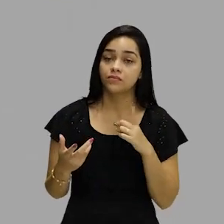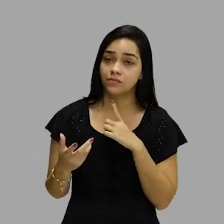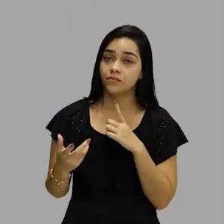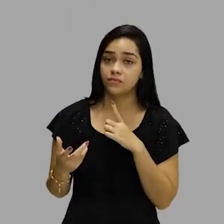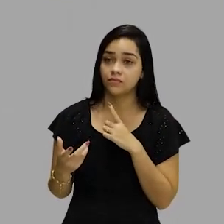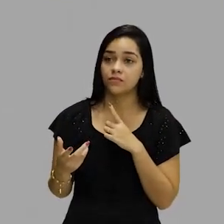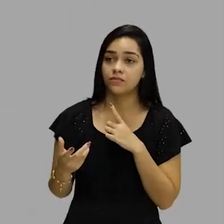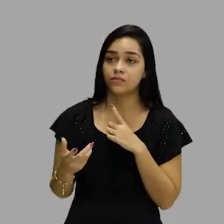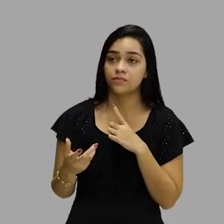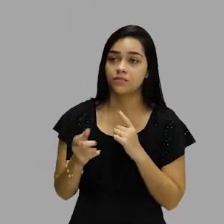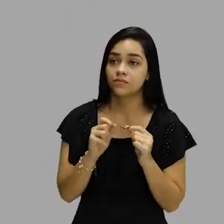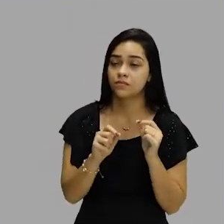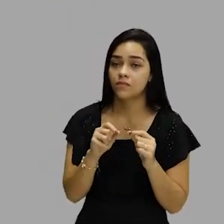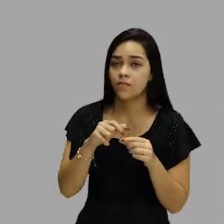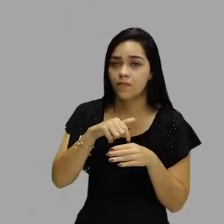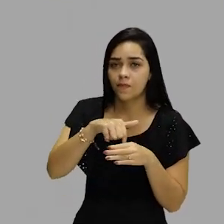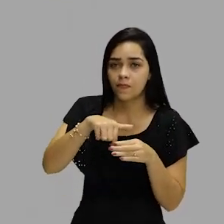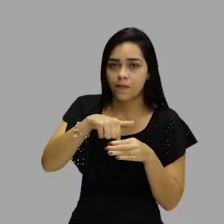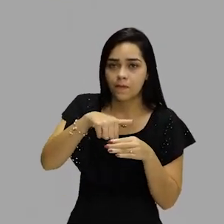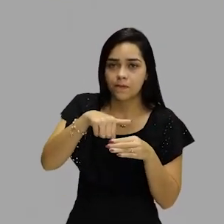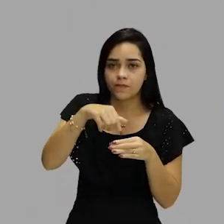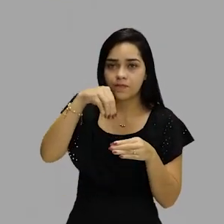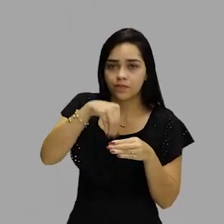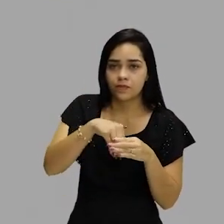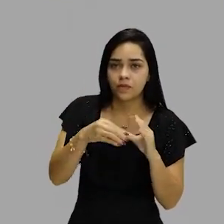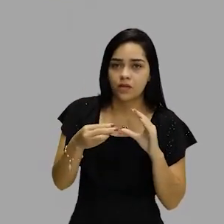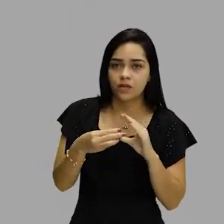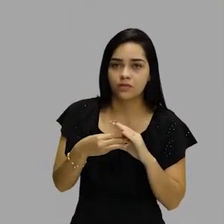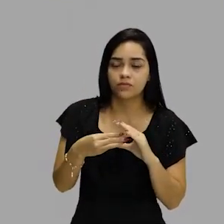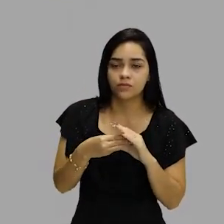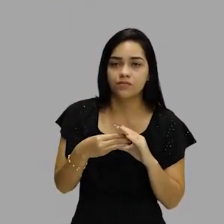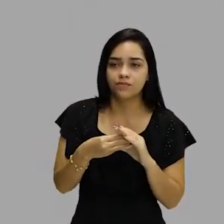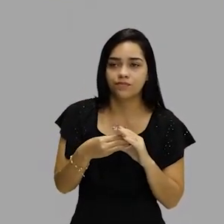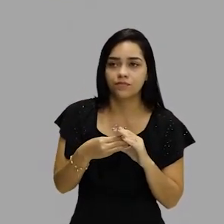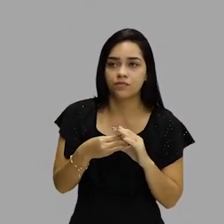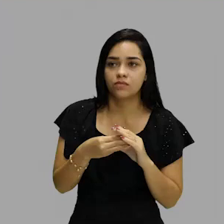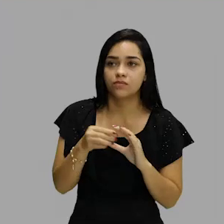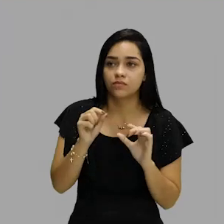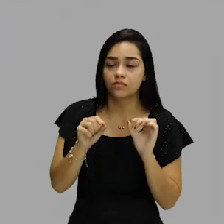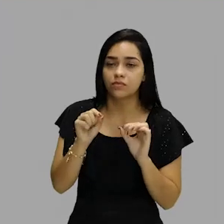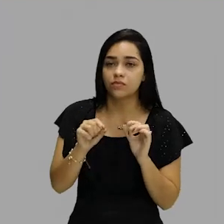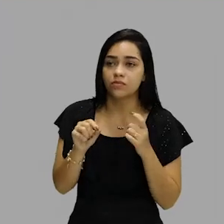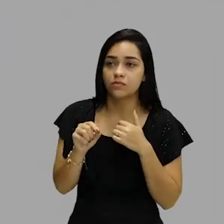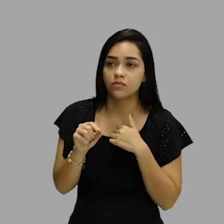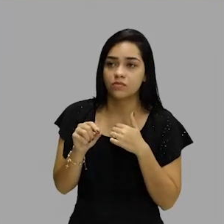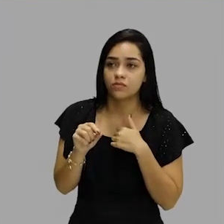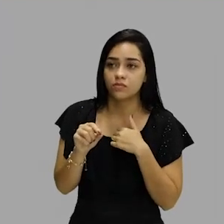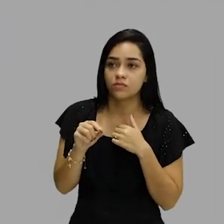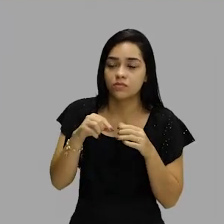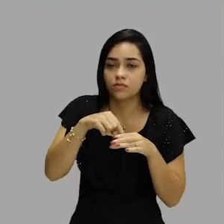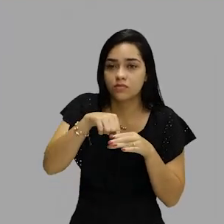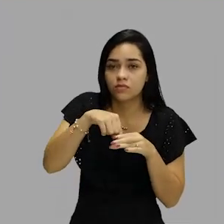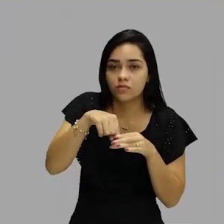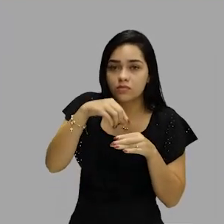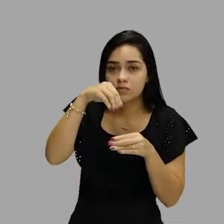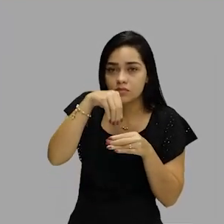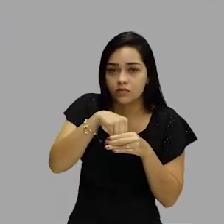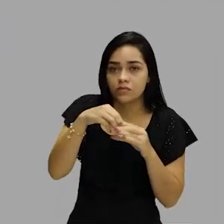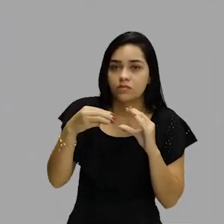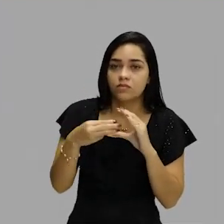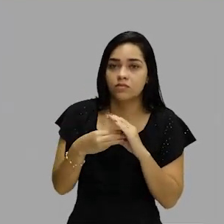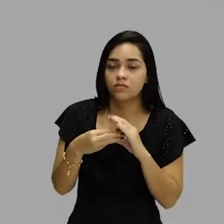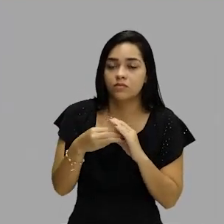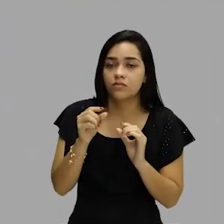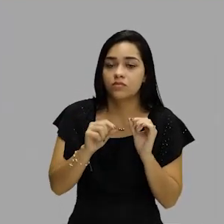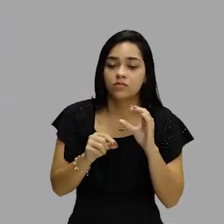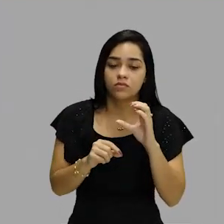né, gente, que é o meio interno de dentro da célula, eu estou sendo bem redundante, né? O meio interior da célula,